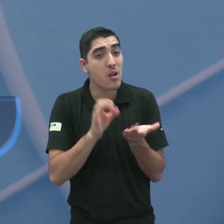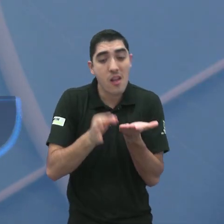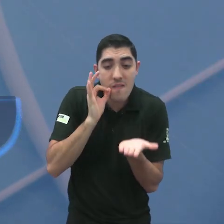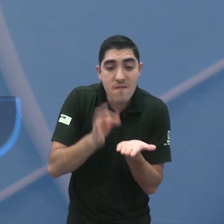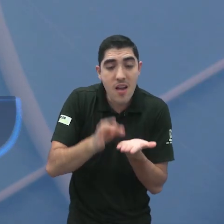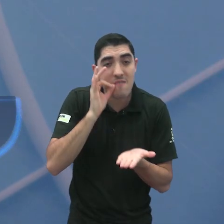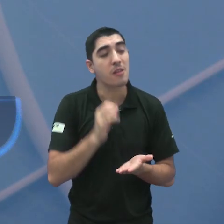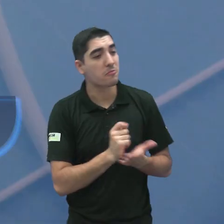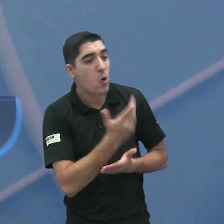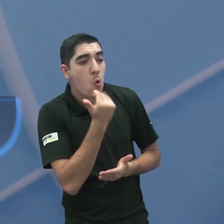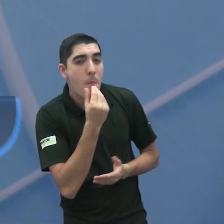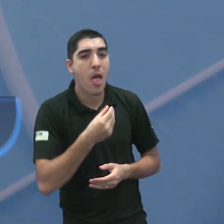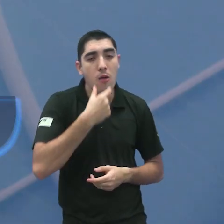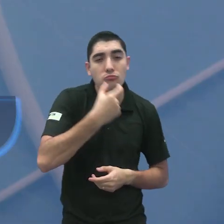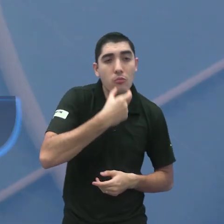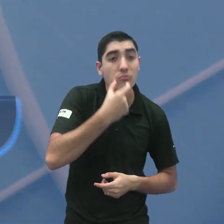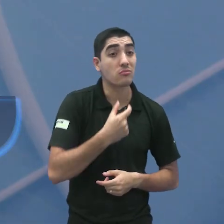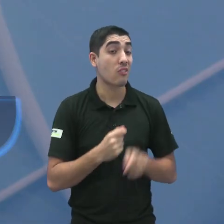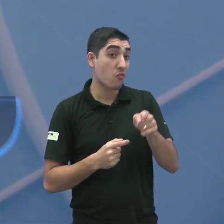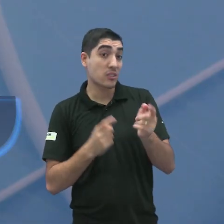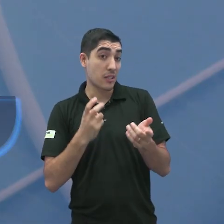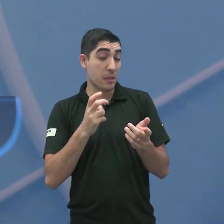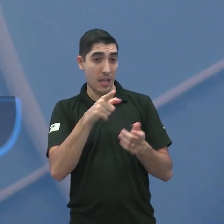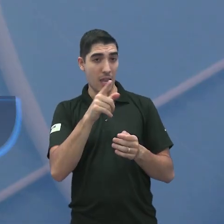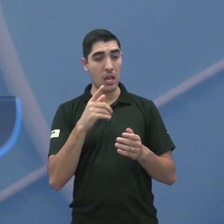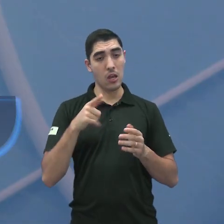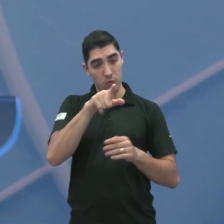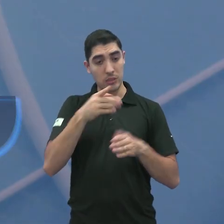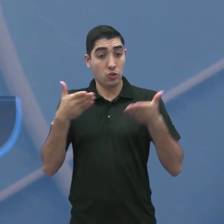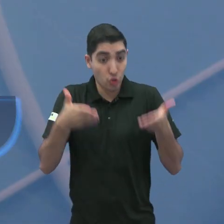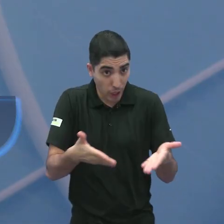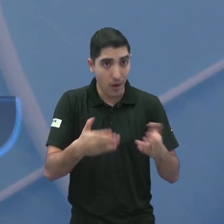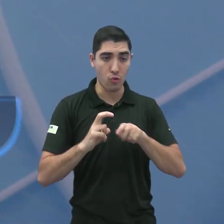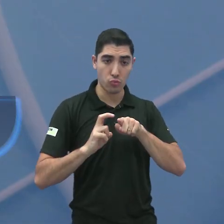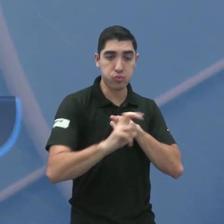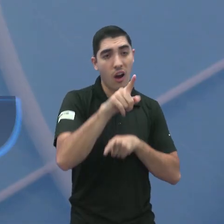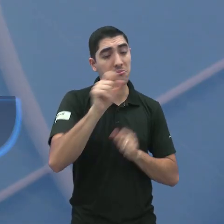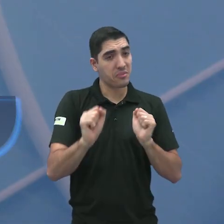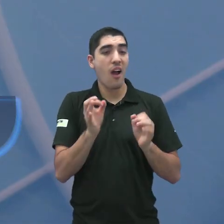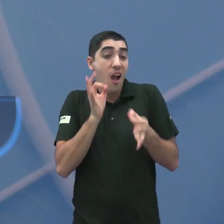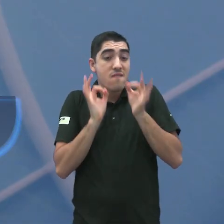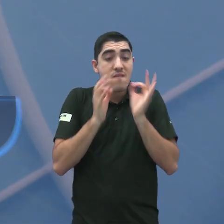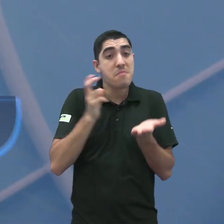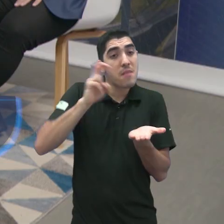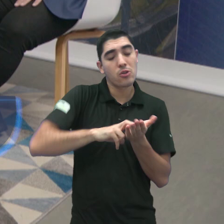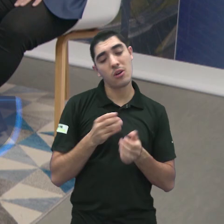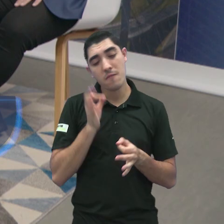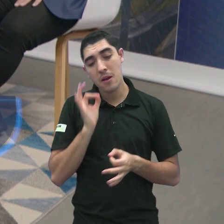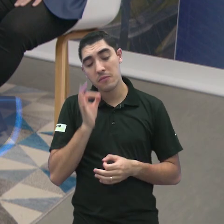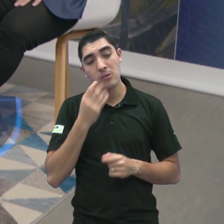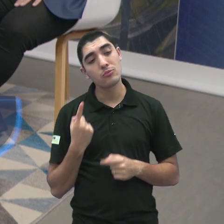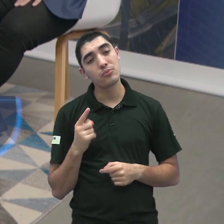um café, comer um biscoito. Então você toma o seu café da manhã dentro do trem e ainda chega no seu local de trabalho, né, que for.